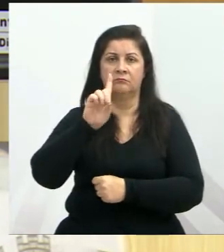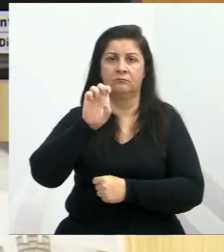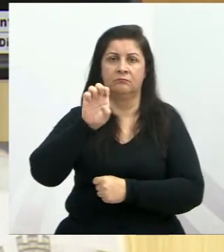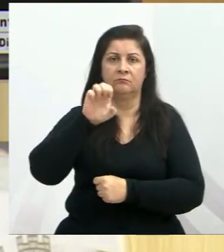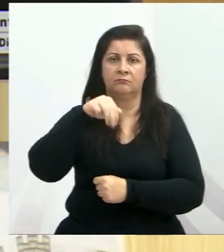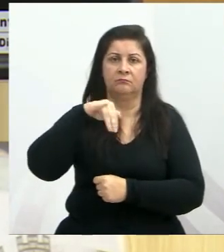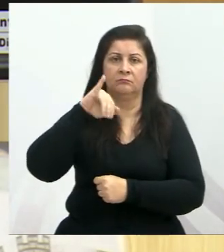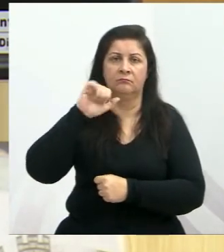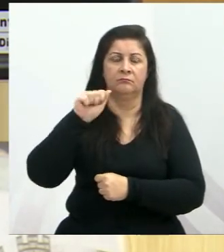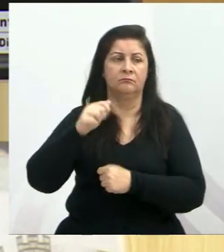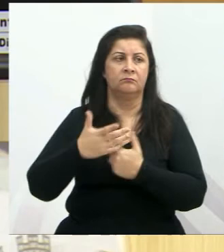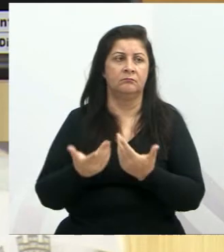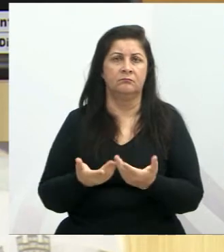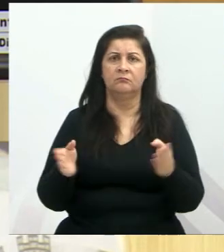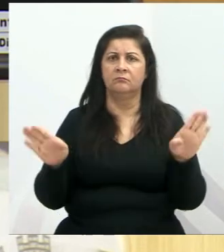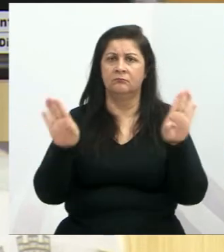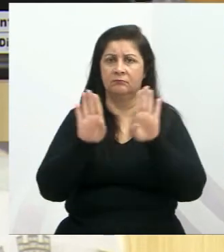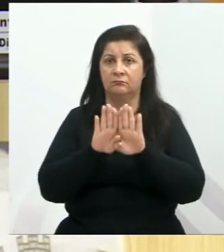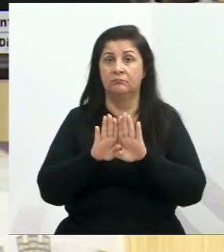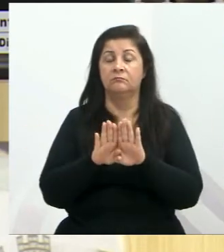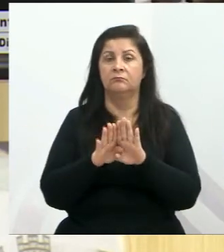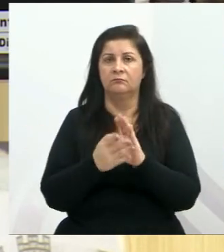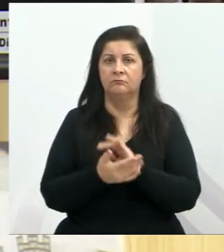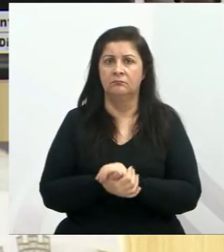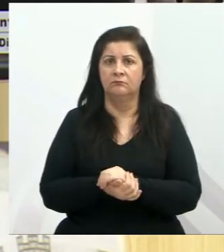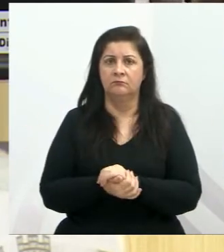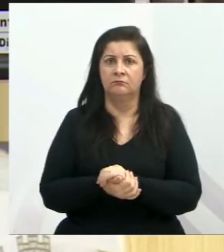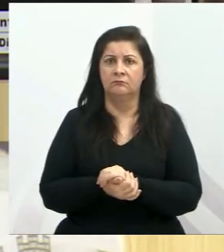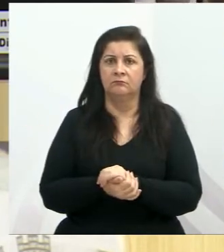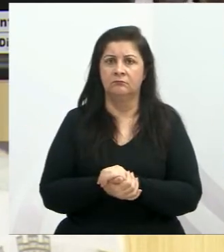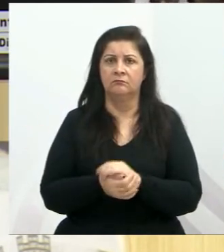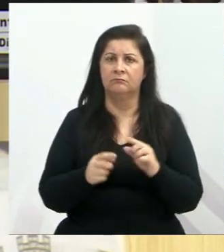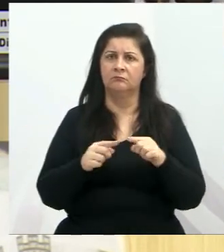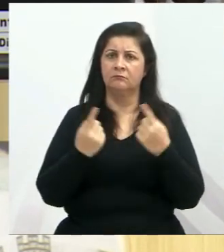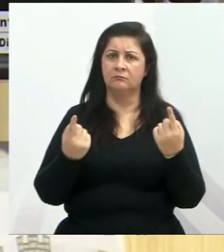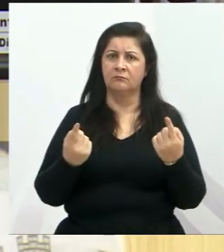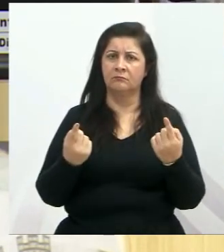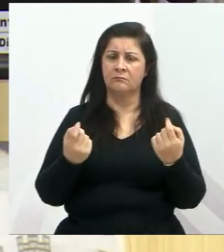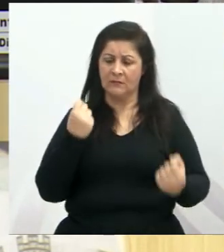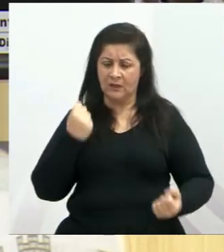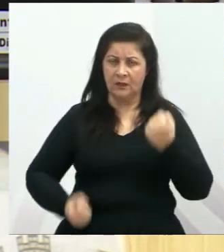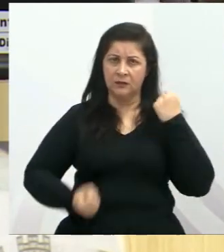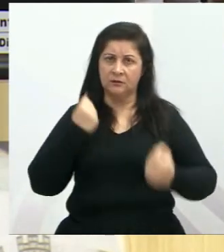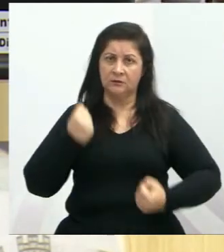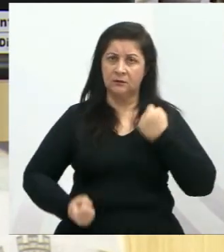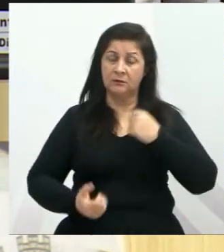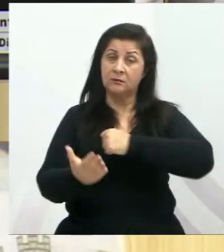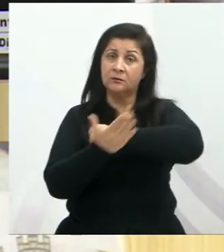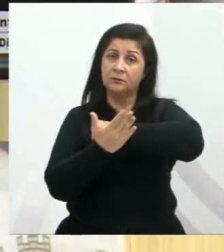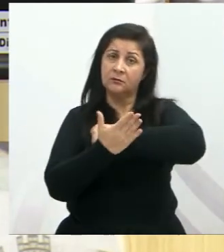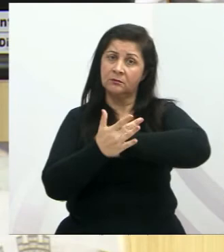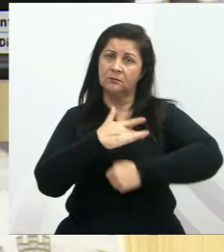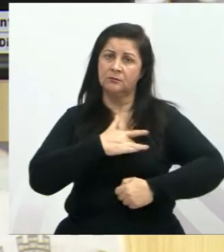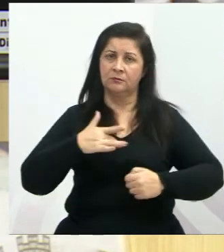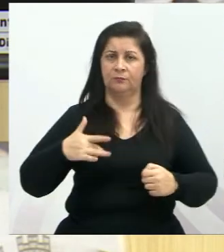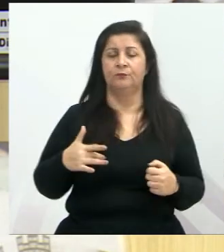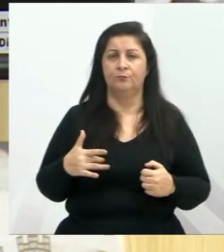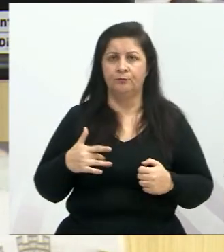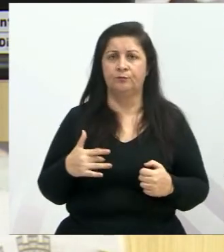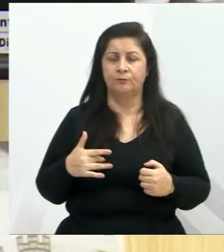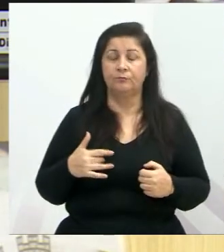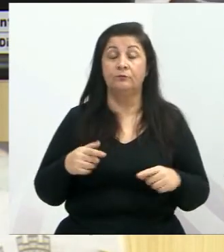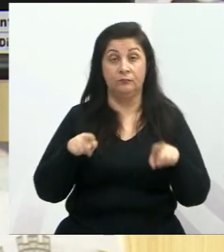fechadas nessa época de pandemia, e sendo que o exercício físico ele faz muito bem, não só para